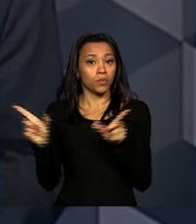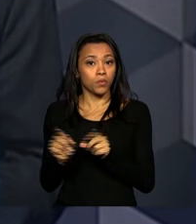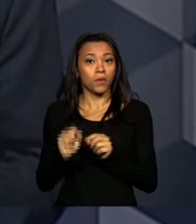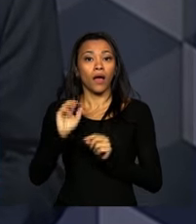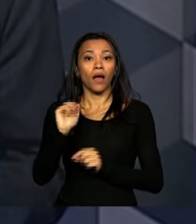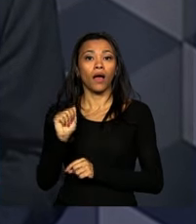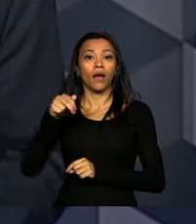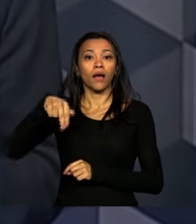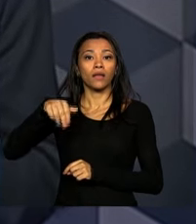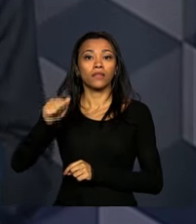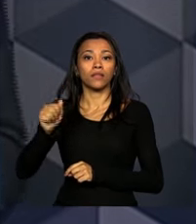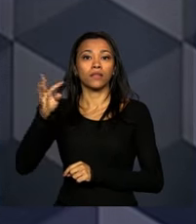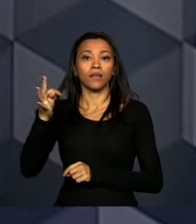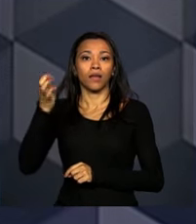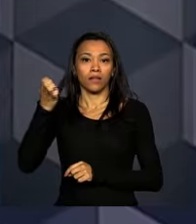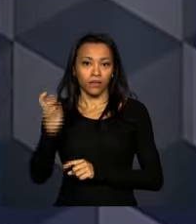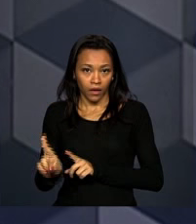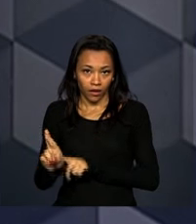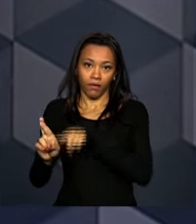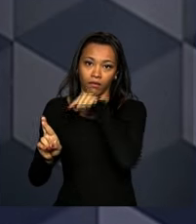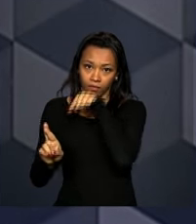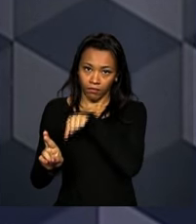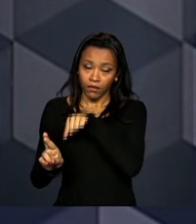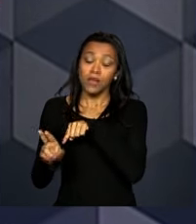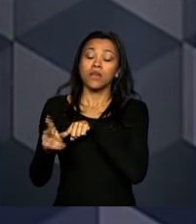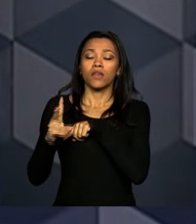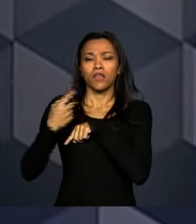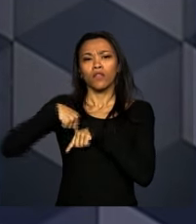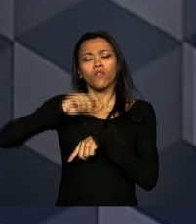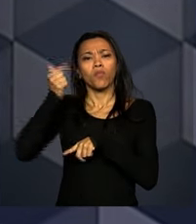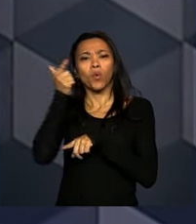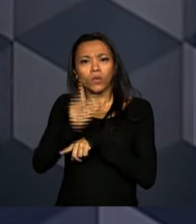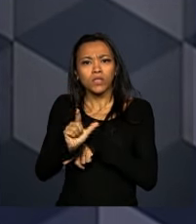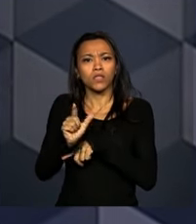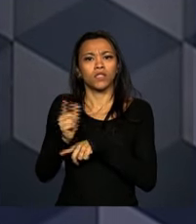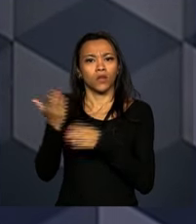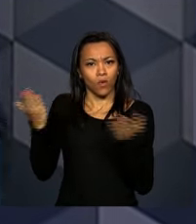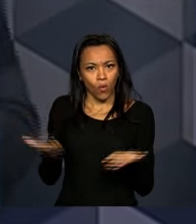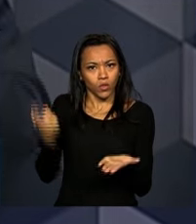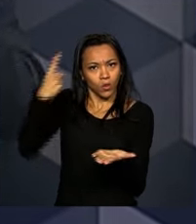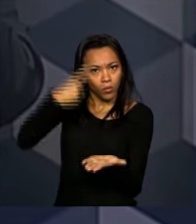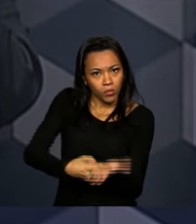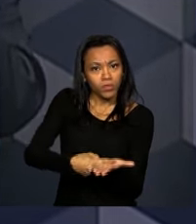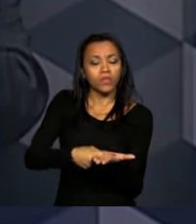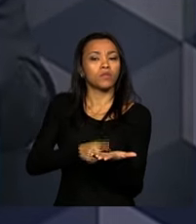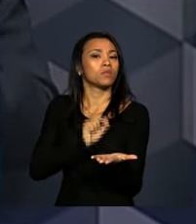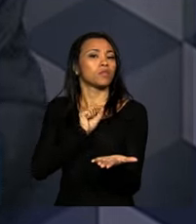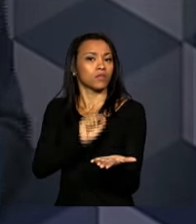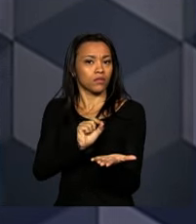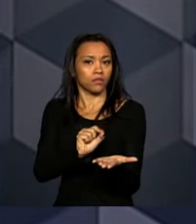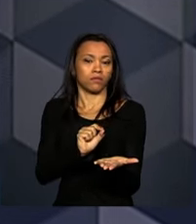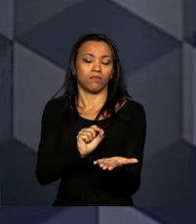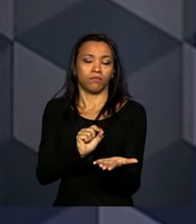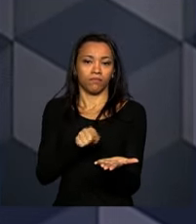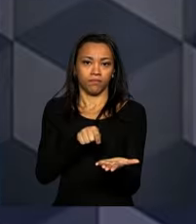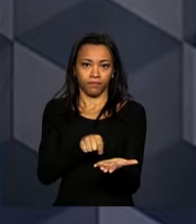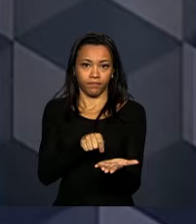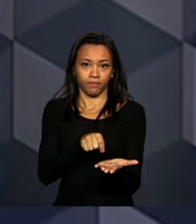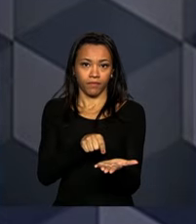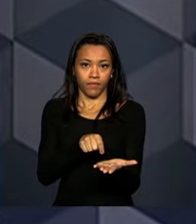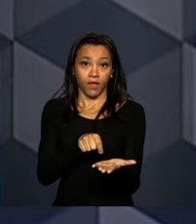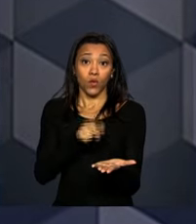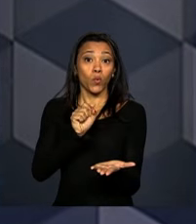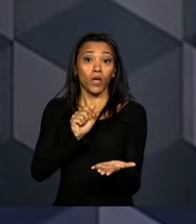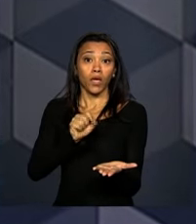de Assistência Técnica e Extensão Rural, que nós vamos consolidar este ano, reafirmando o nosso compromisso com